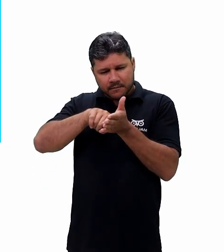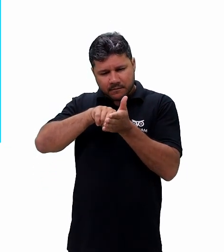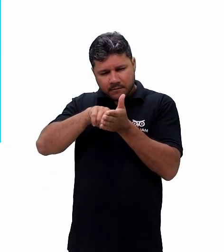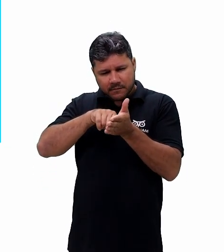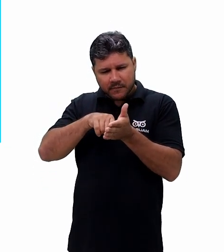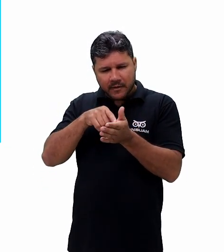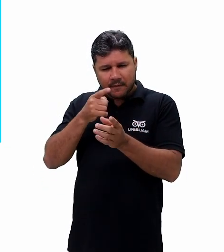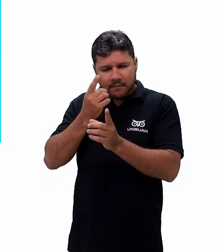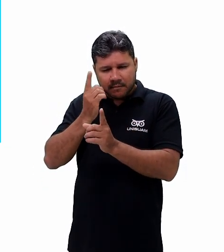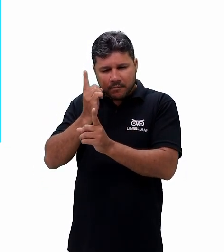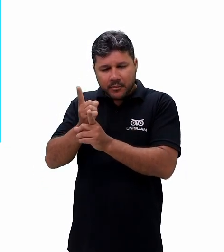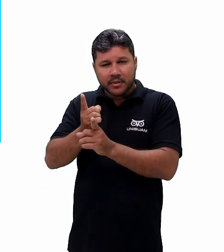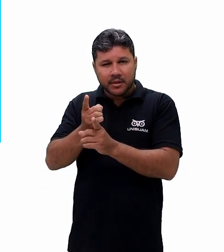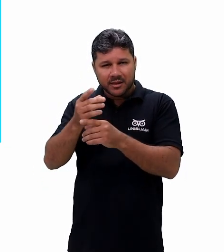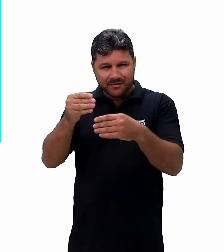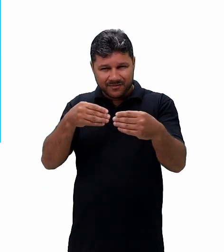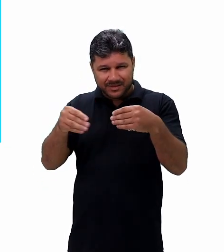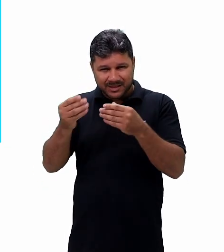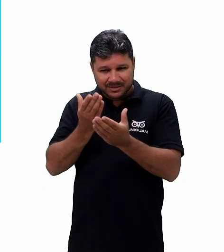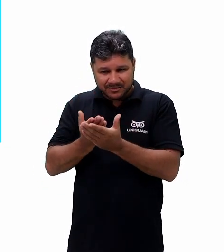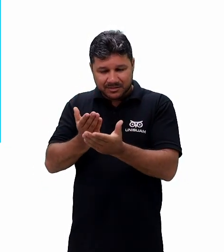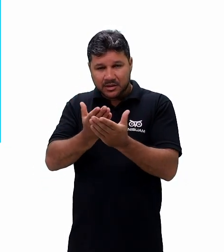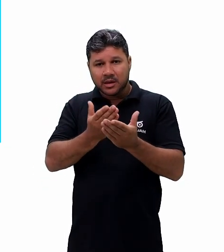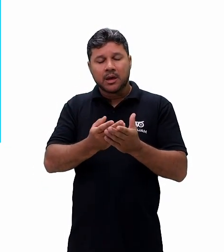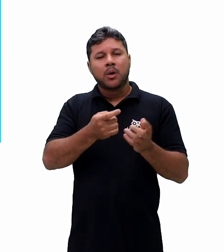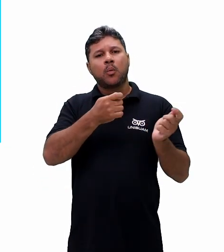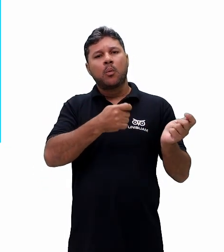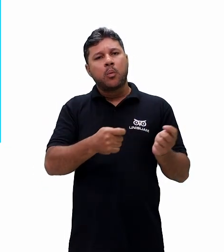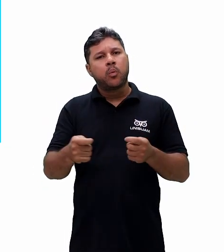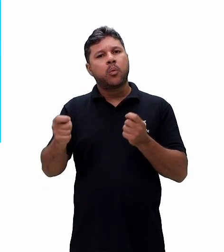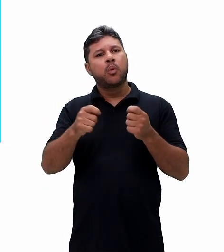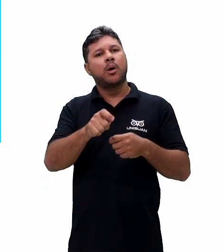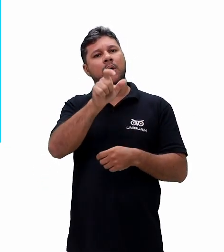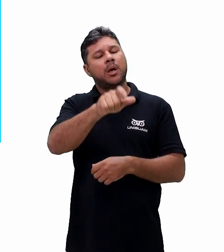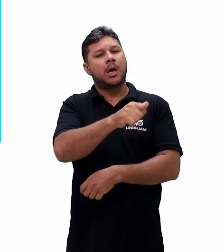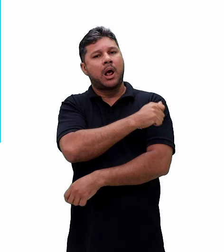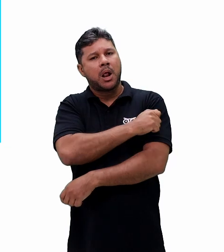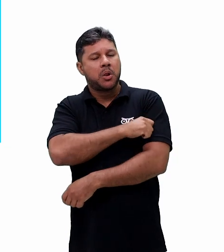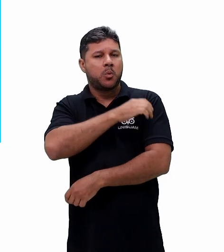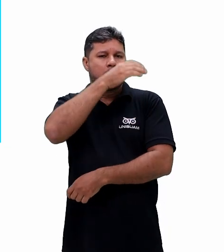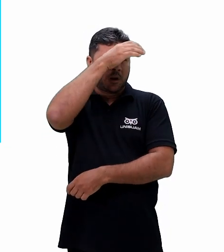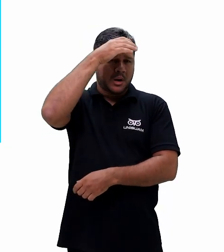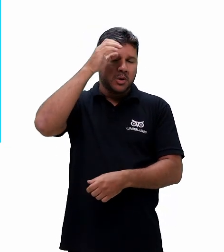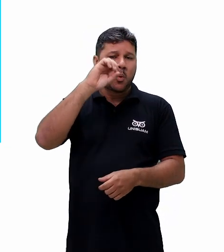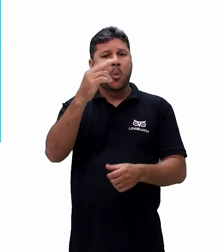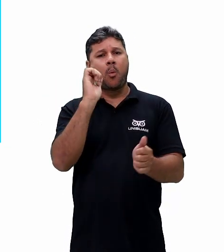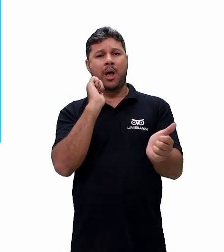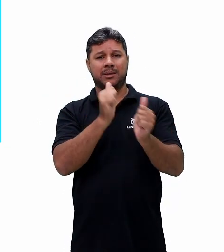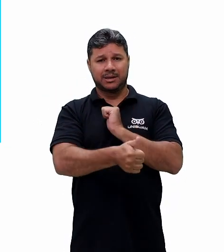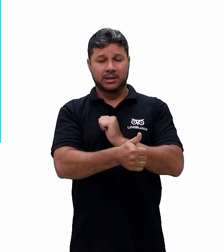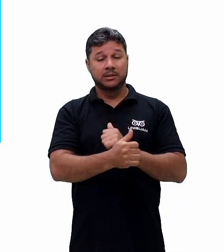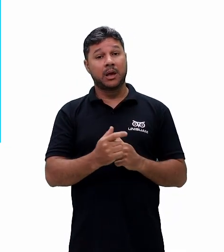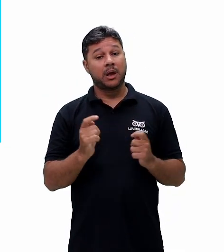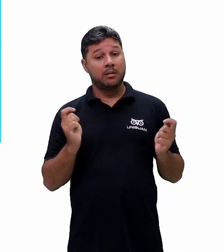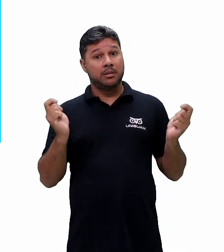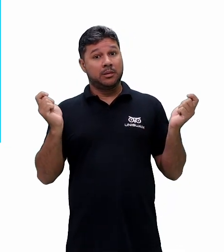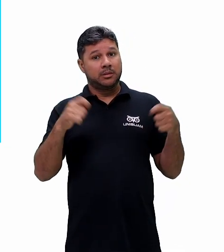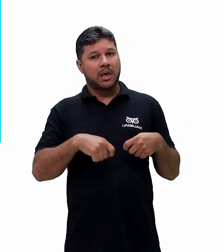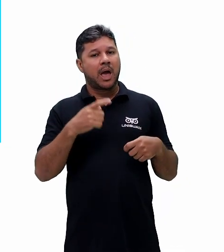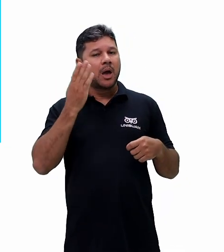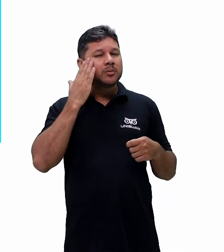Se eu meço a flexibilidade de forma regular do meu aluno, cliente ou